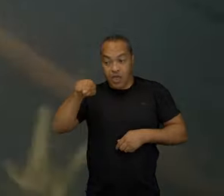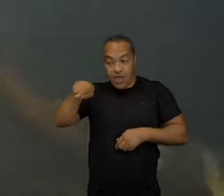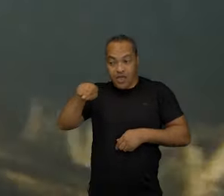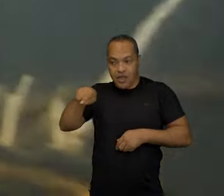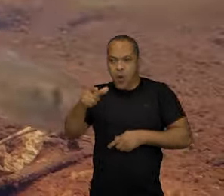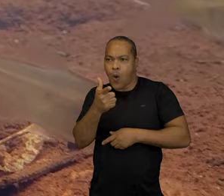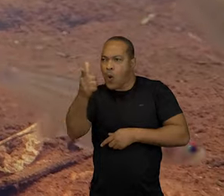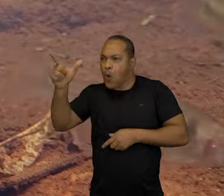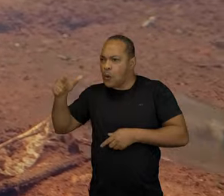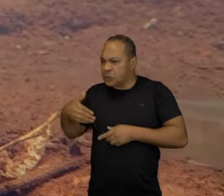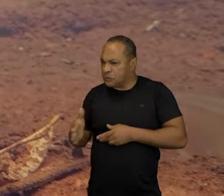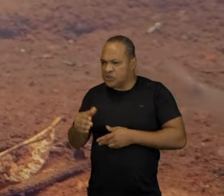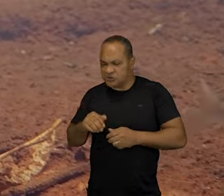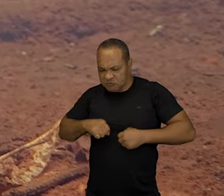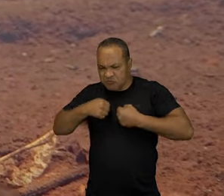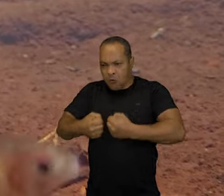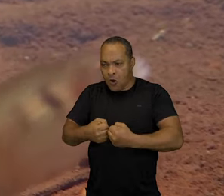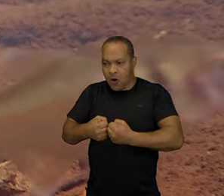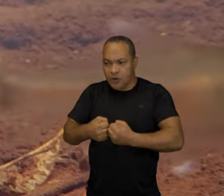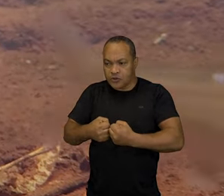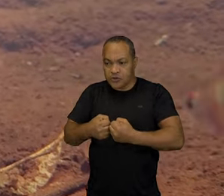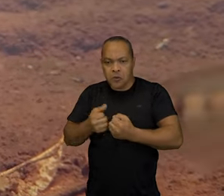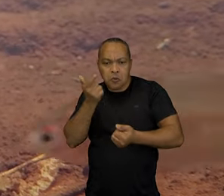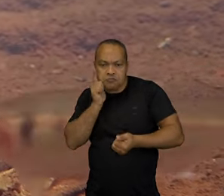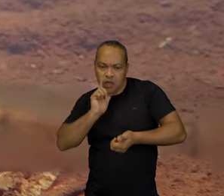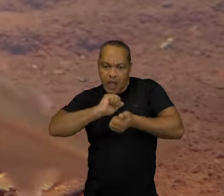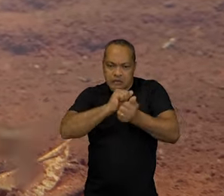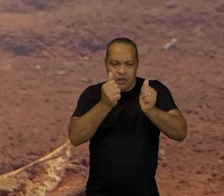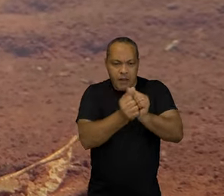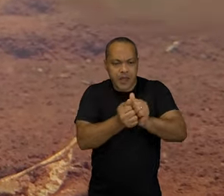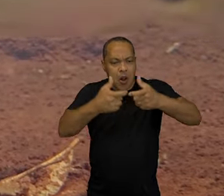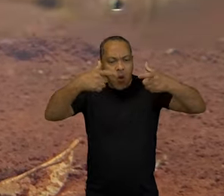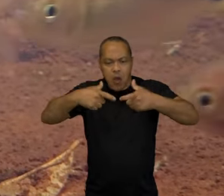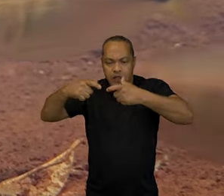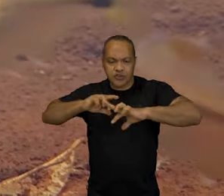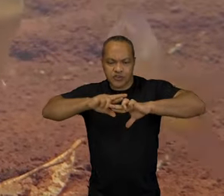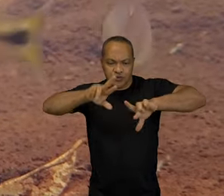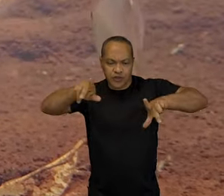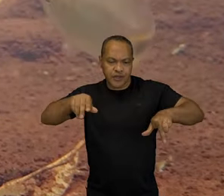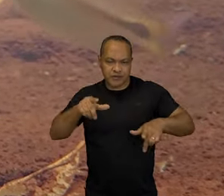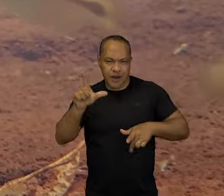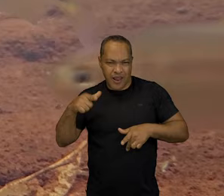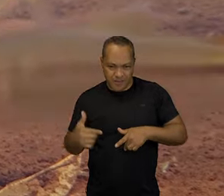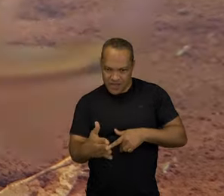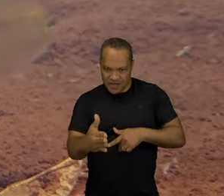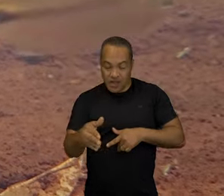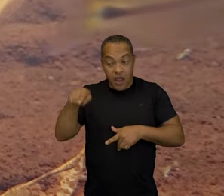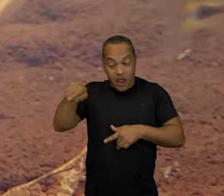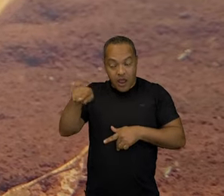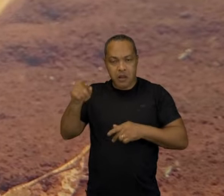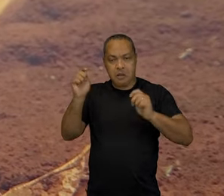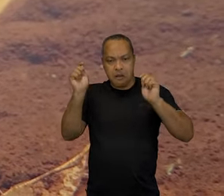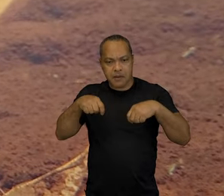Enquanto outras são resistentes e generalistas, se adaptando em diversas condições, como os lambaris. Todas